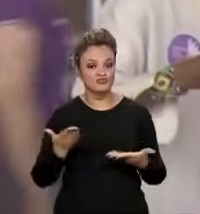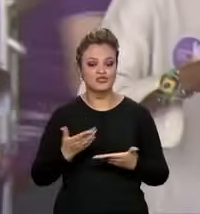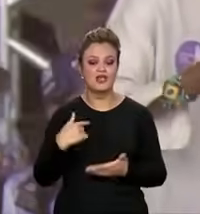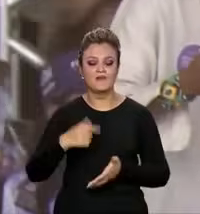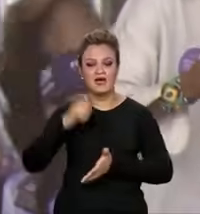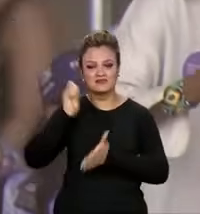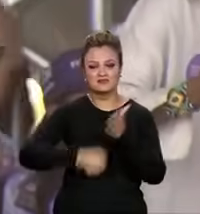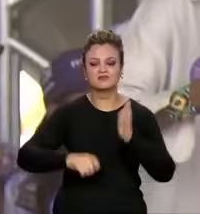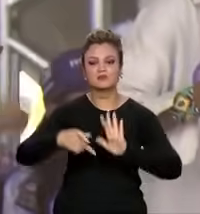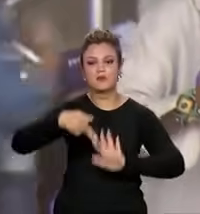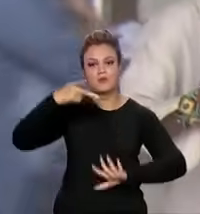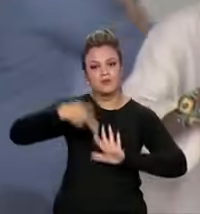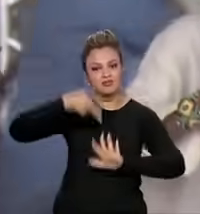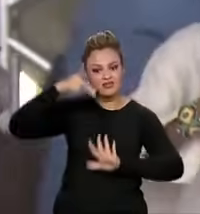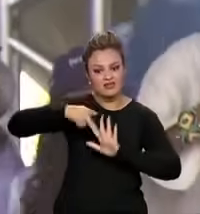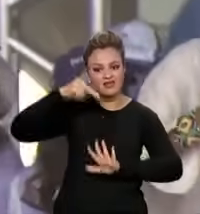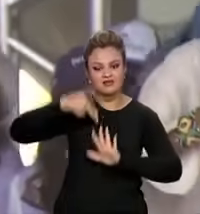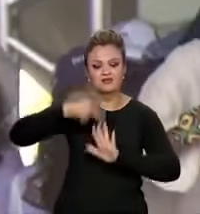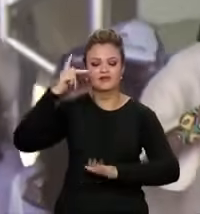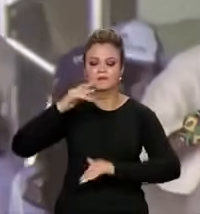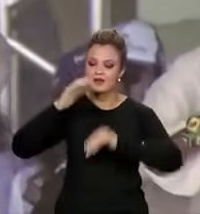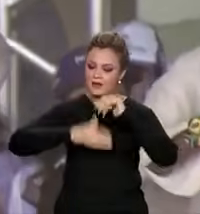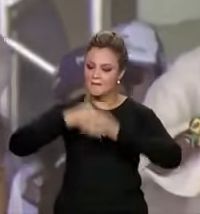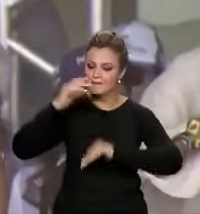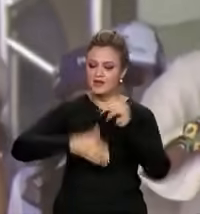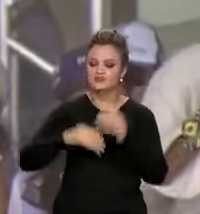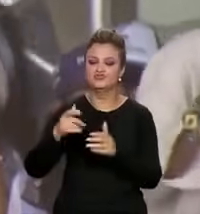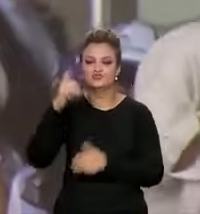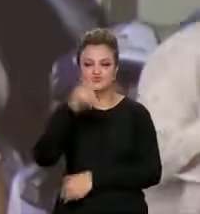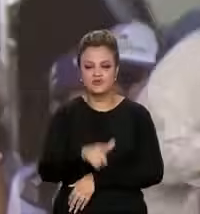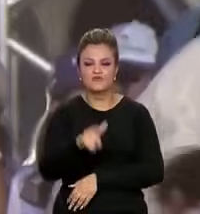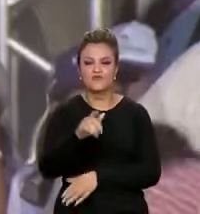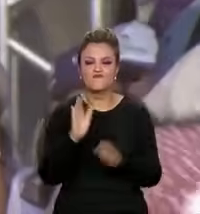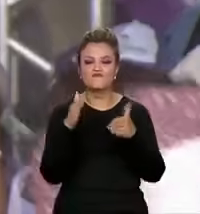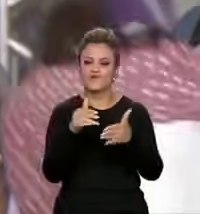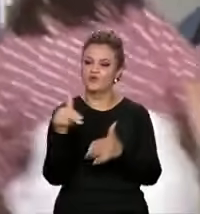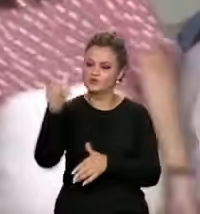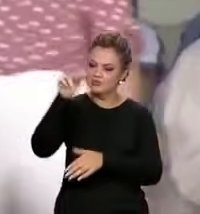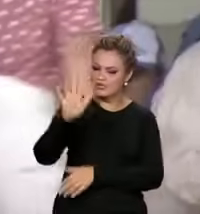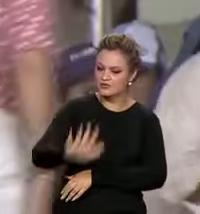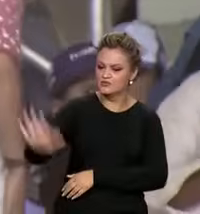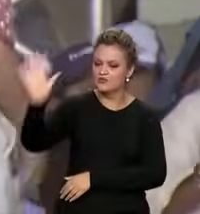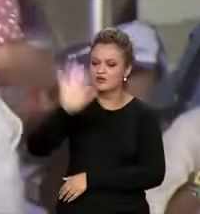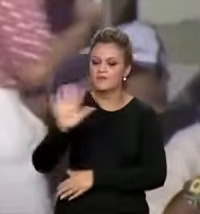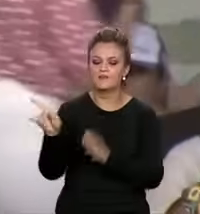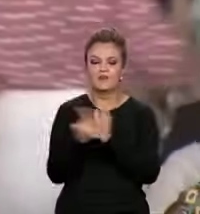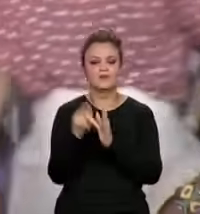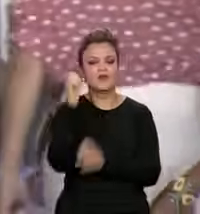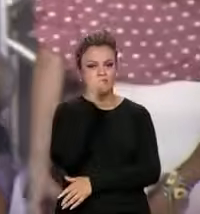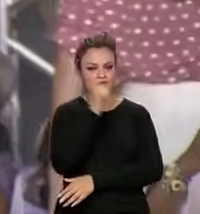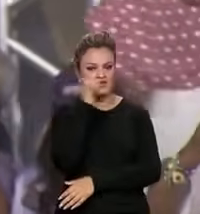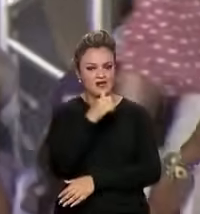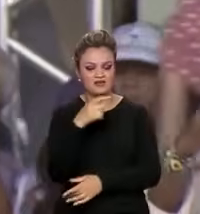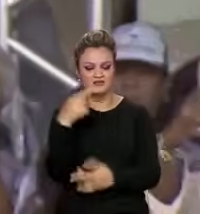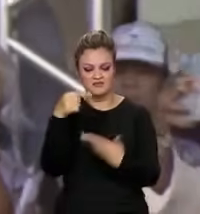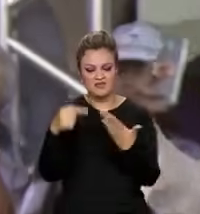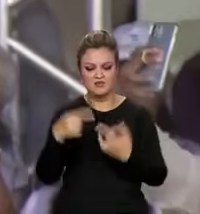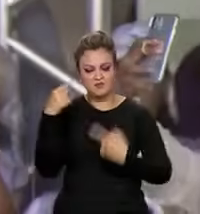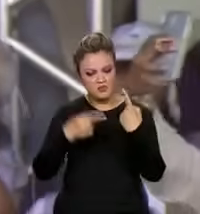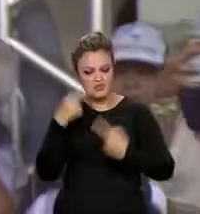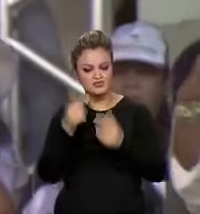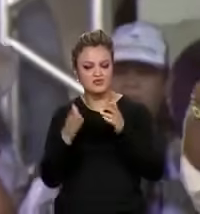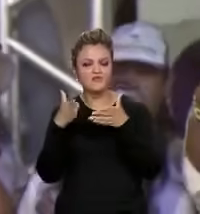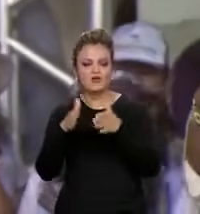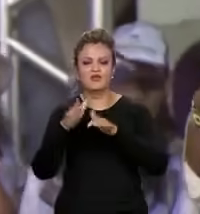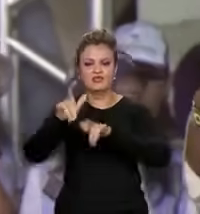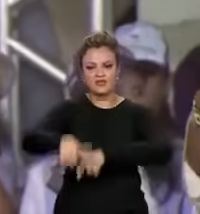assino uma portaria instalando de volta o fórum Nacional das mulheres para